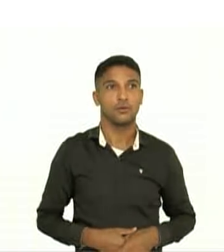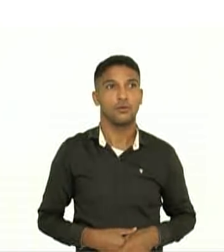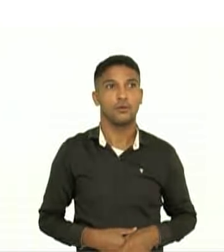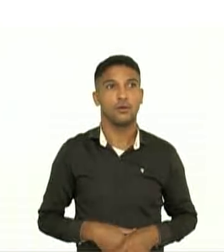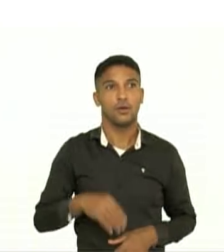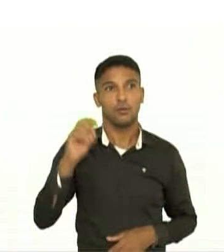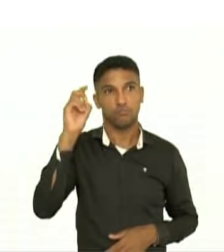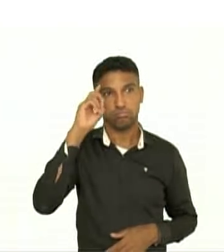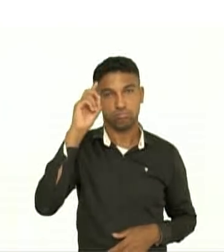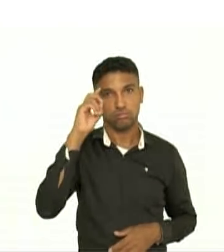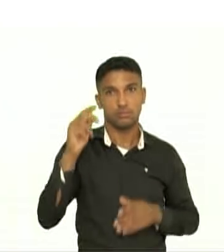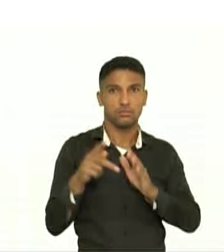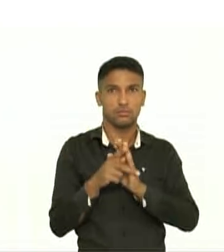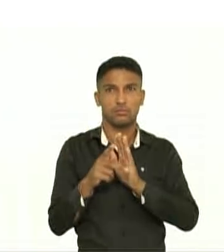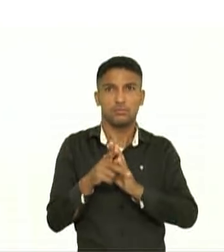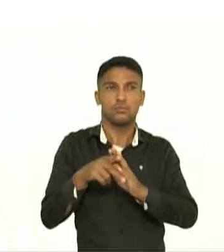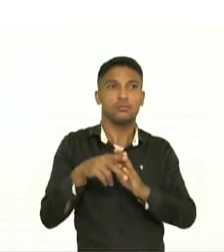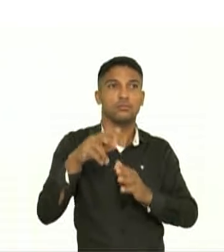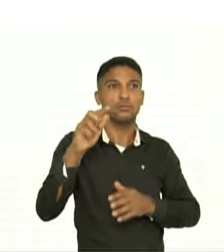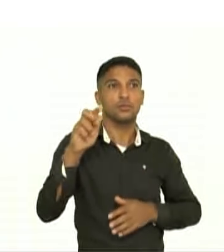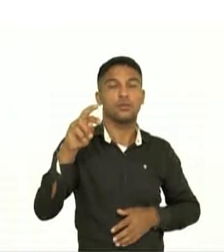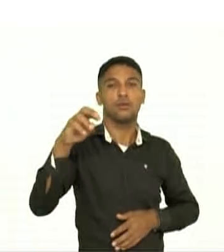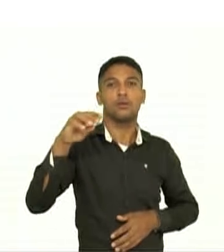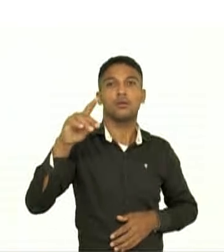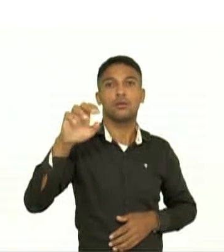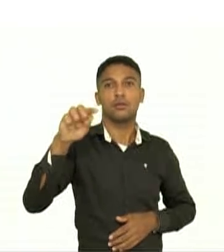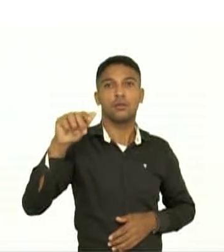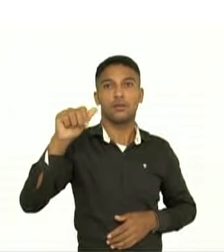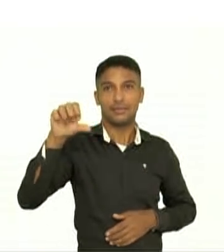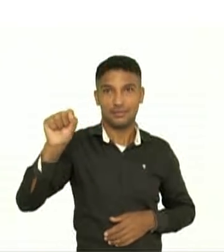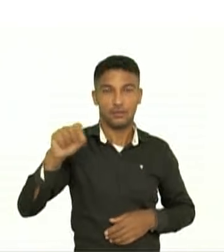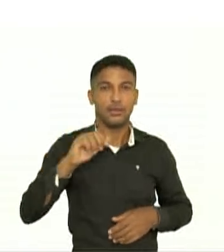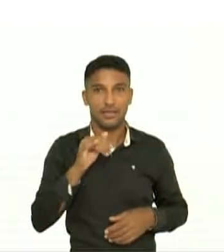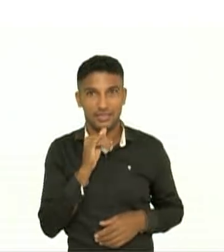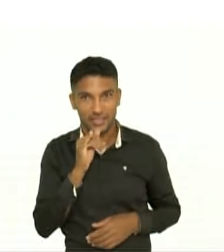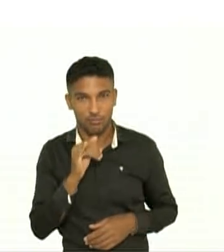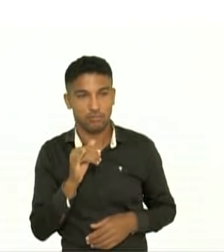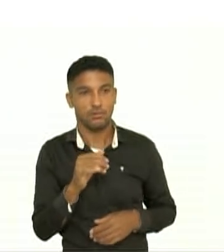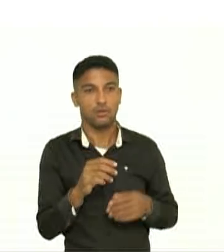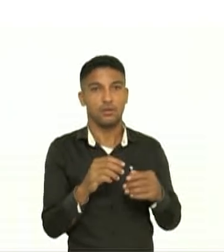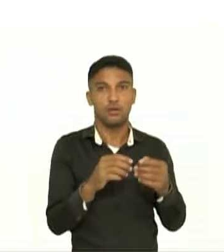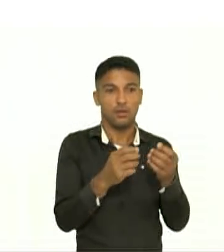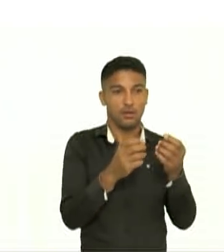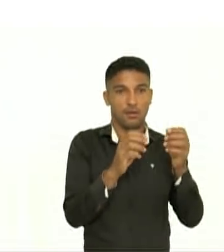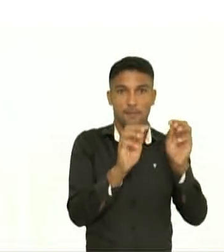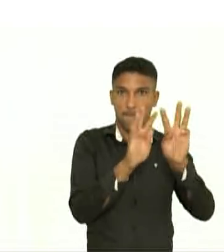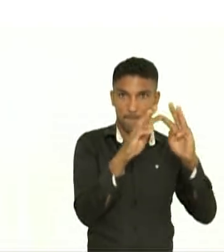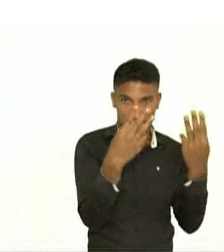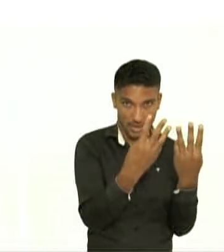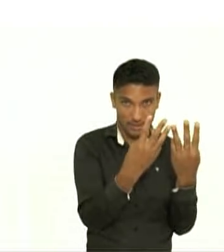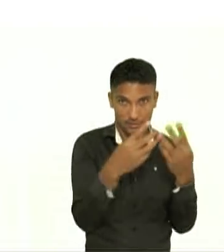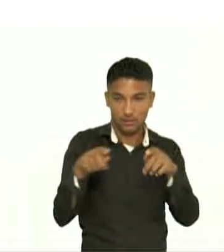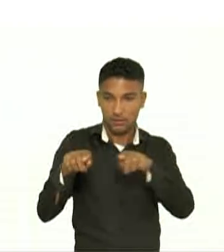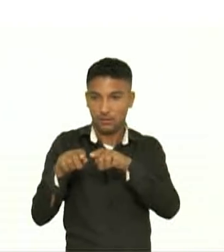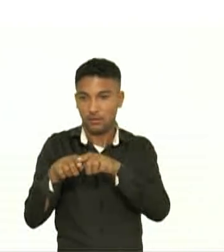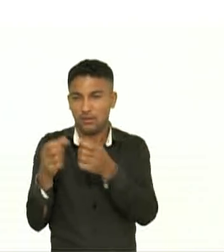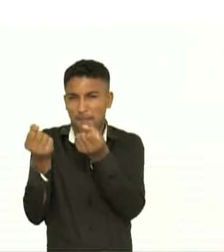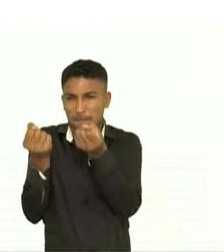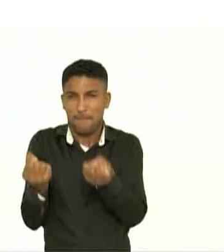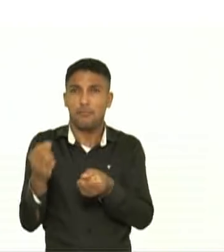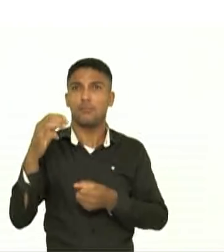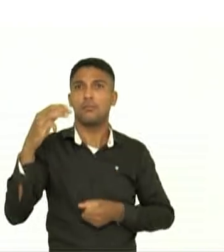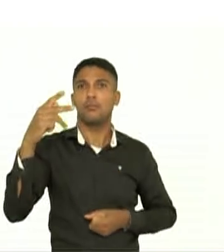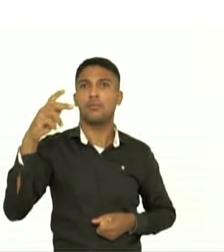Cotidianamente, as grandezas massa e peso são confundidas como se fossem exatamente iguais. Assinale a alternativa que